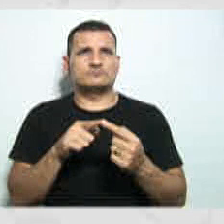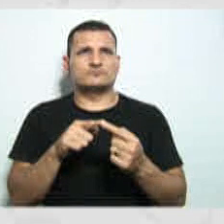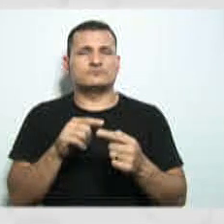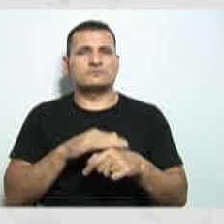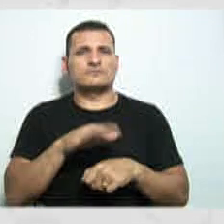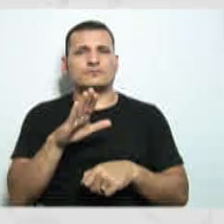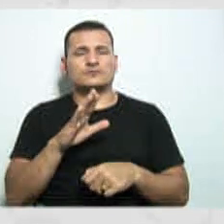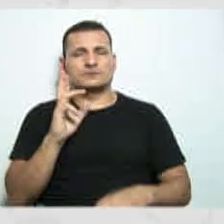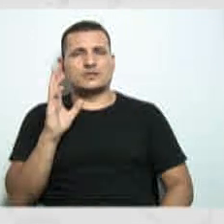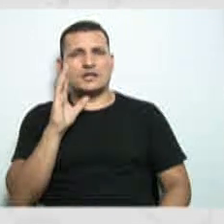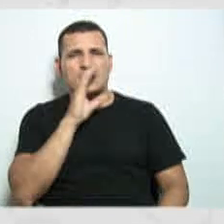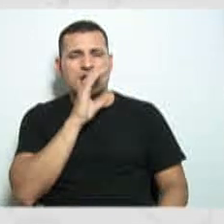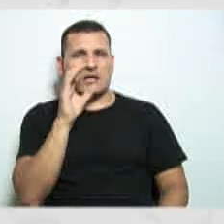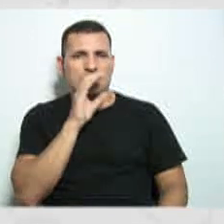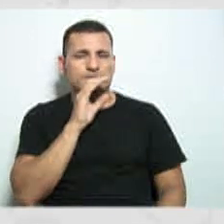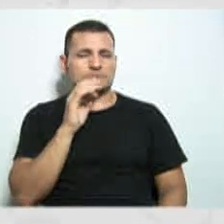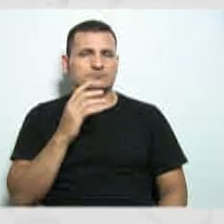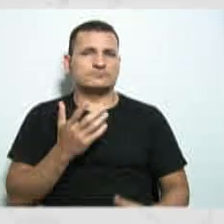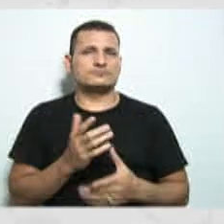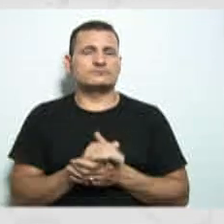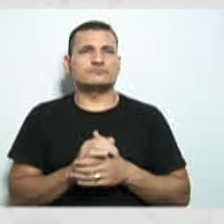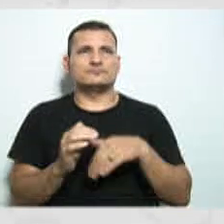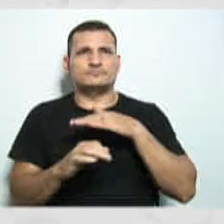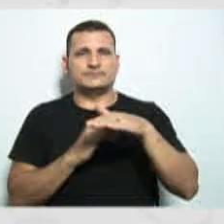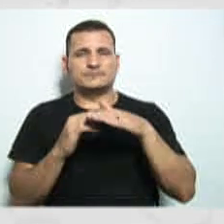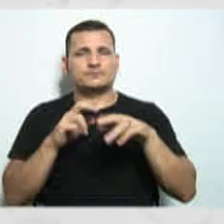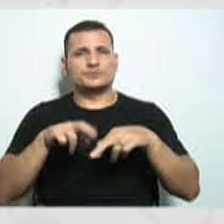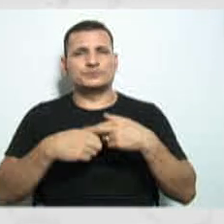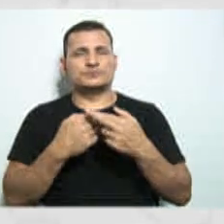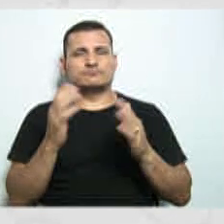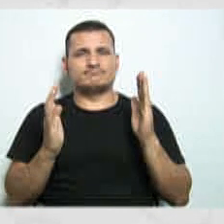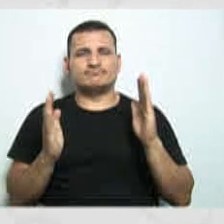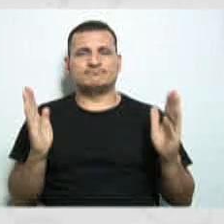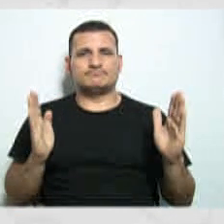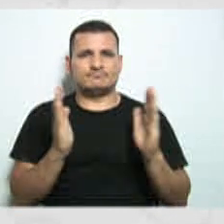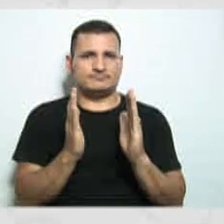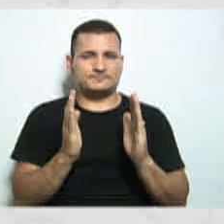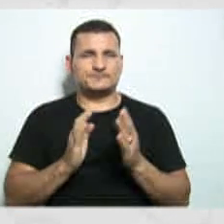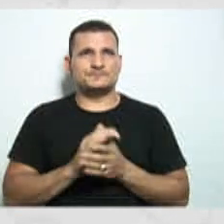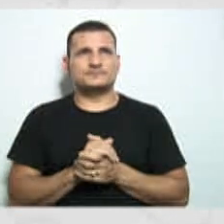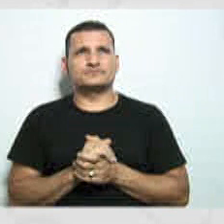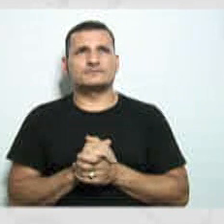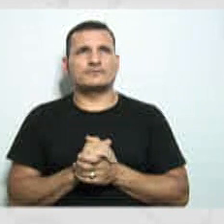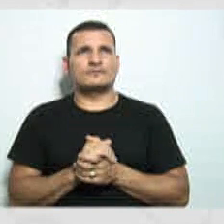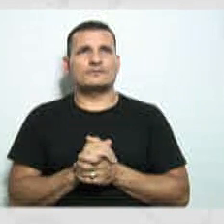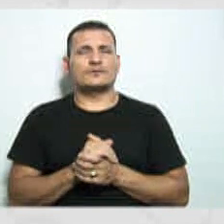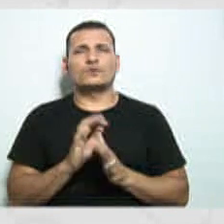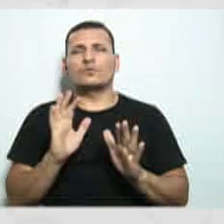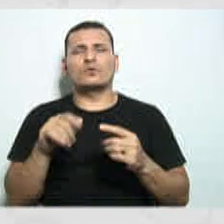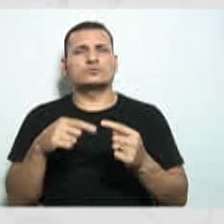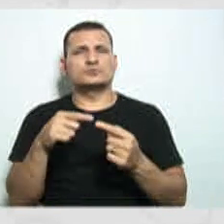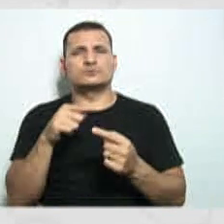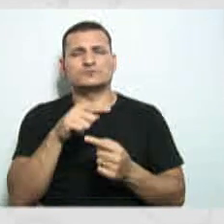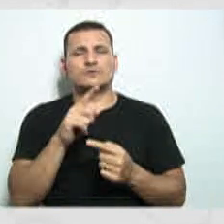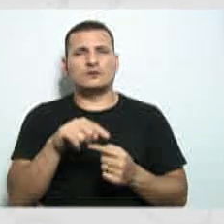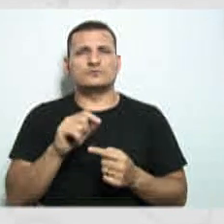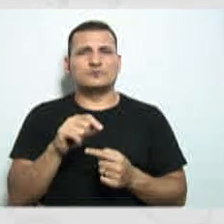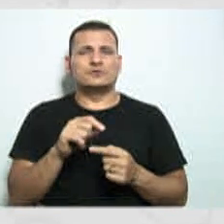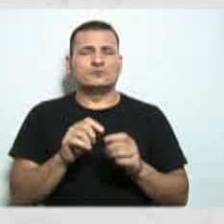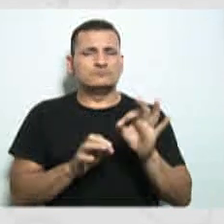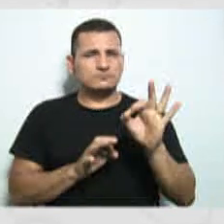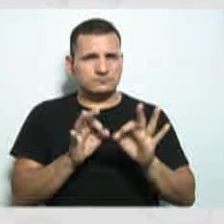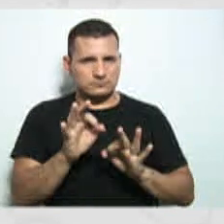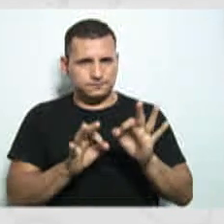mais imediatos da organização, por isso que ele é de curto prazo, tá bom? Finalidade desse planejamento é desenvolver